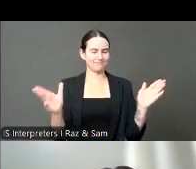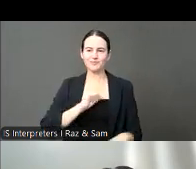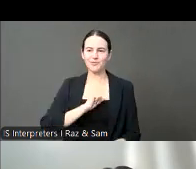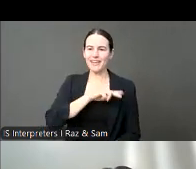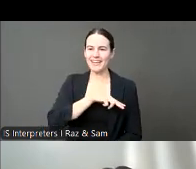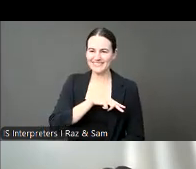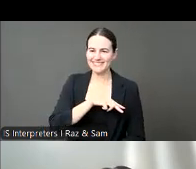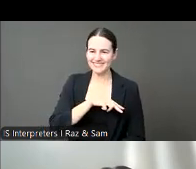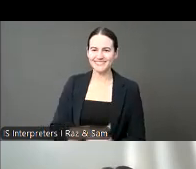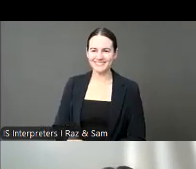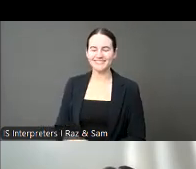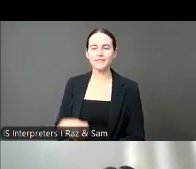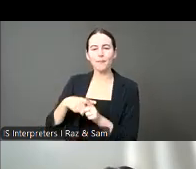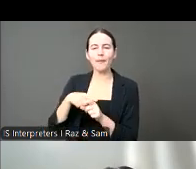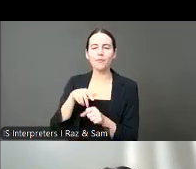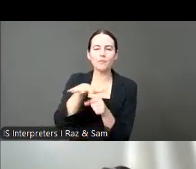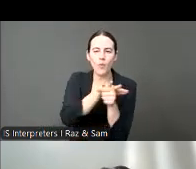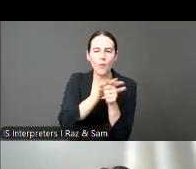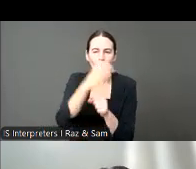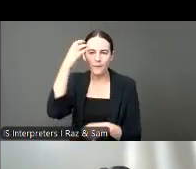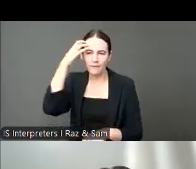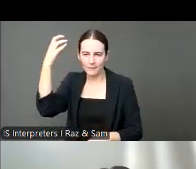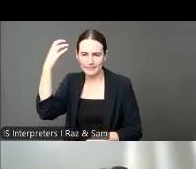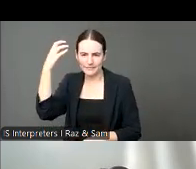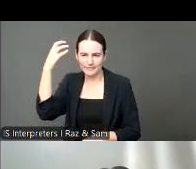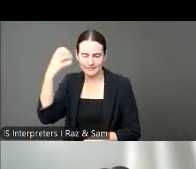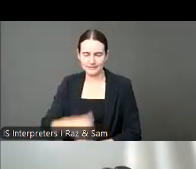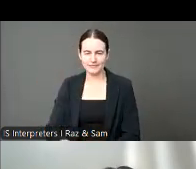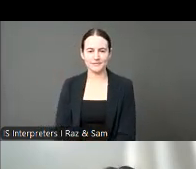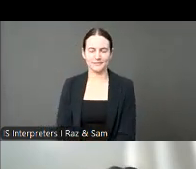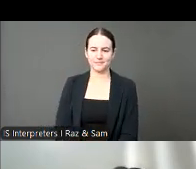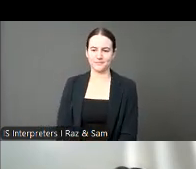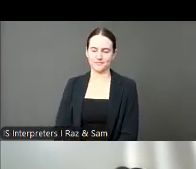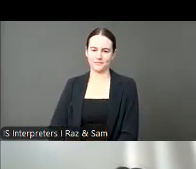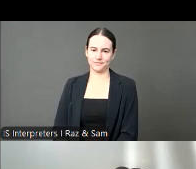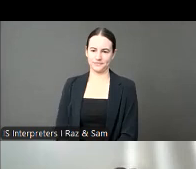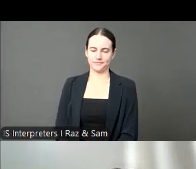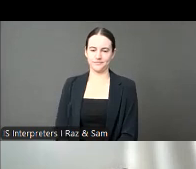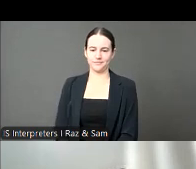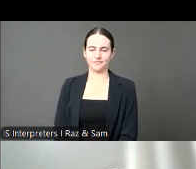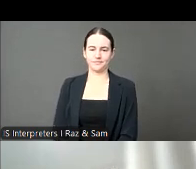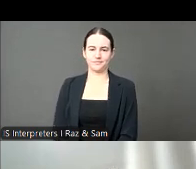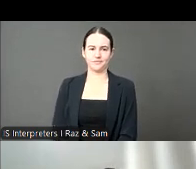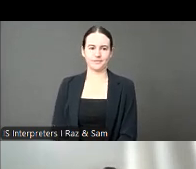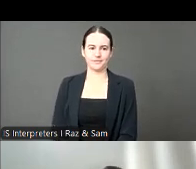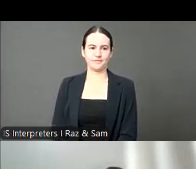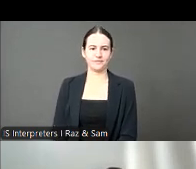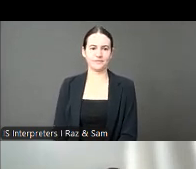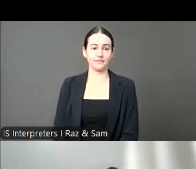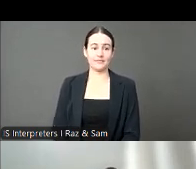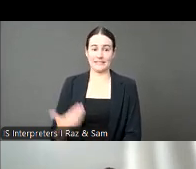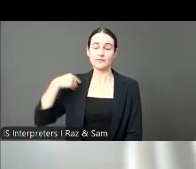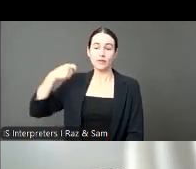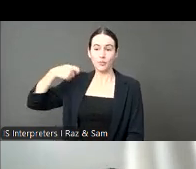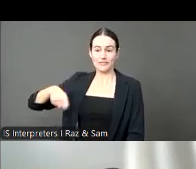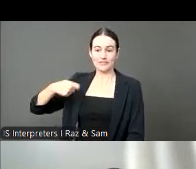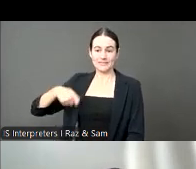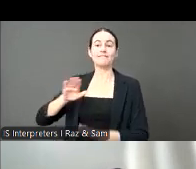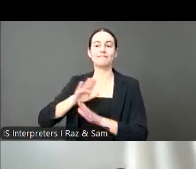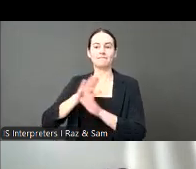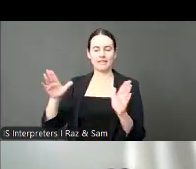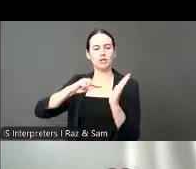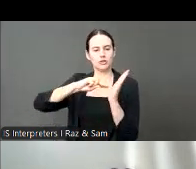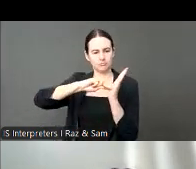Lula assinou o decreto que criou o Comitê Interministerial de Eliminação de Doenças Determinadas Socialmente, o